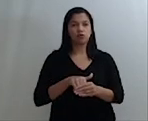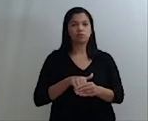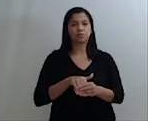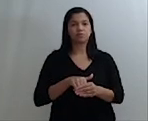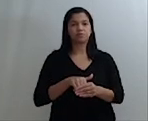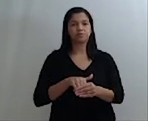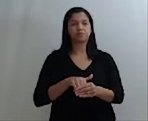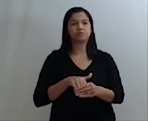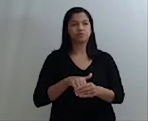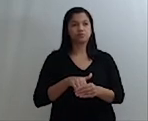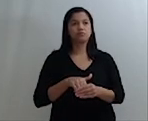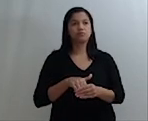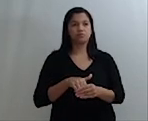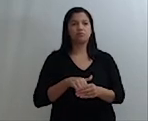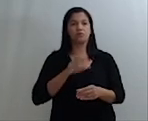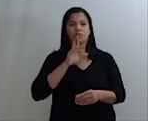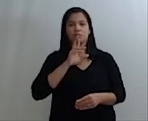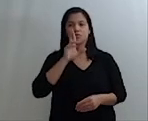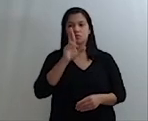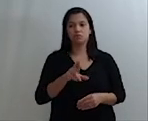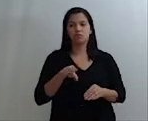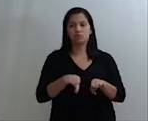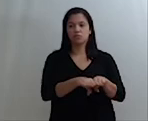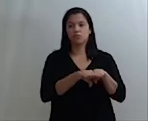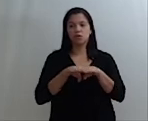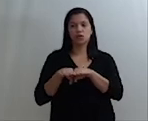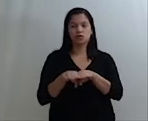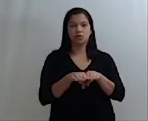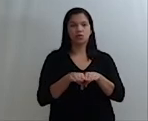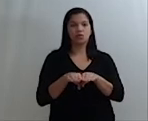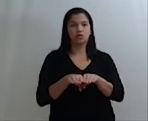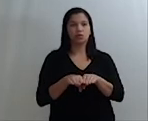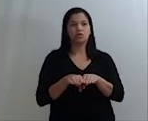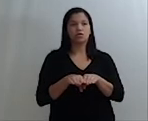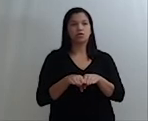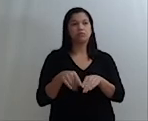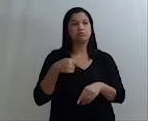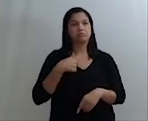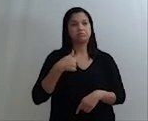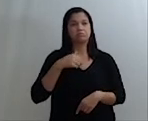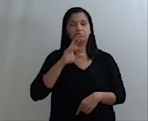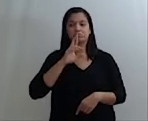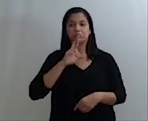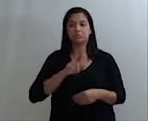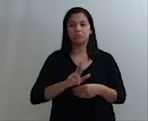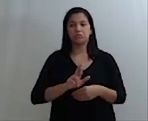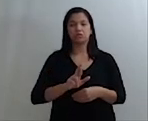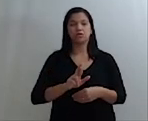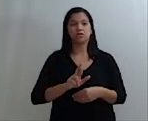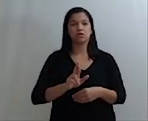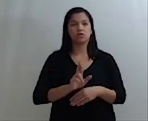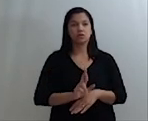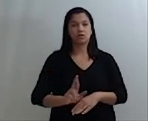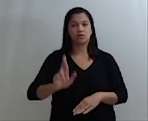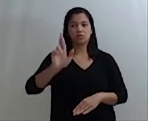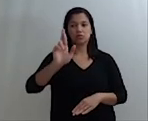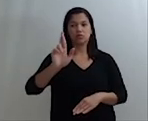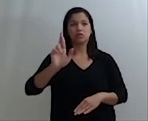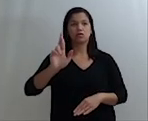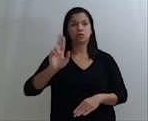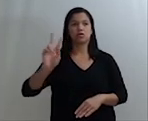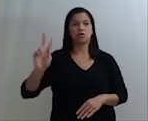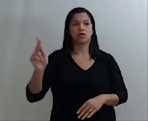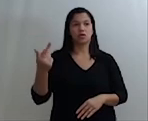então fica assim proclamado o resultado por unanimidade da minha relatoria Abas Corpus